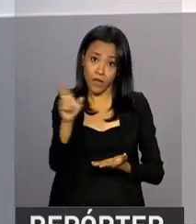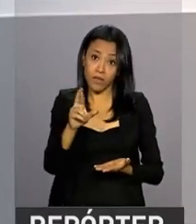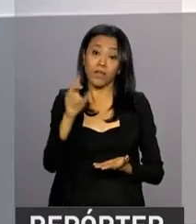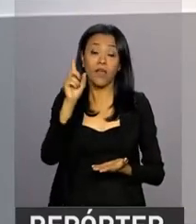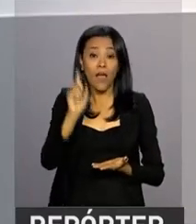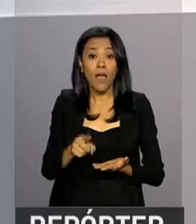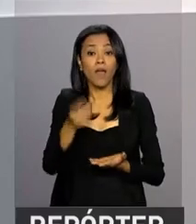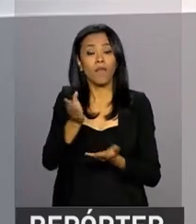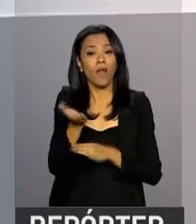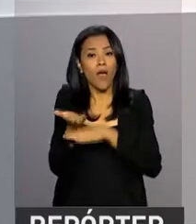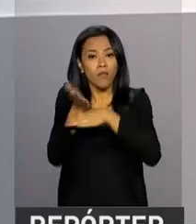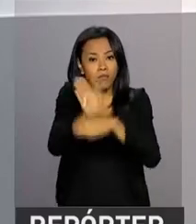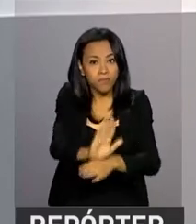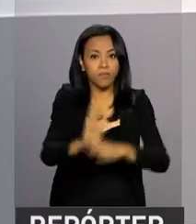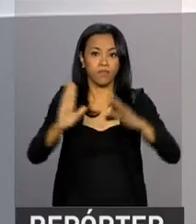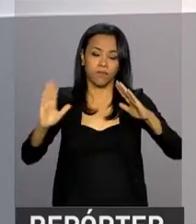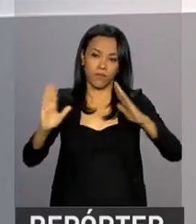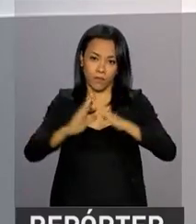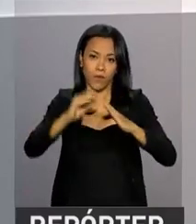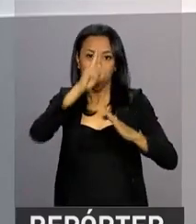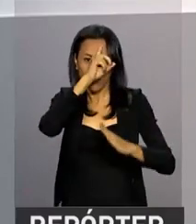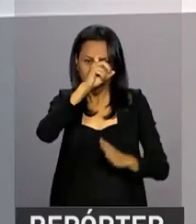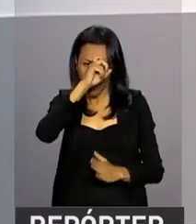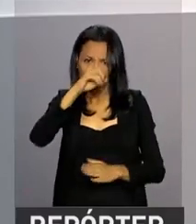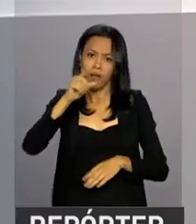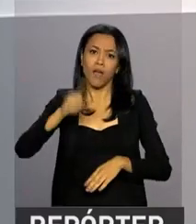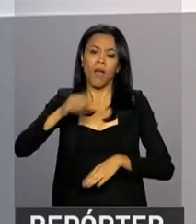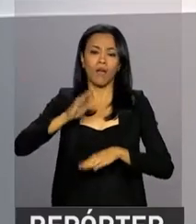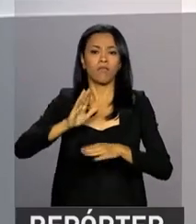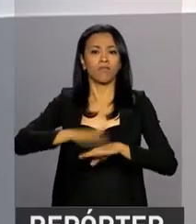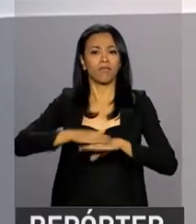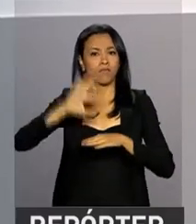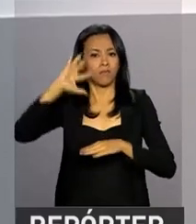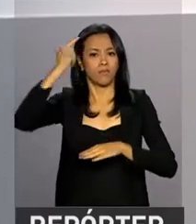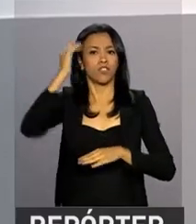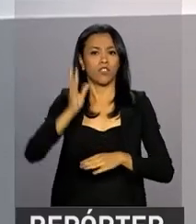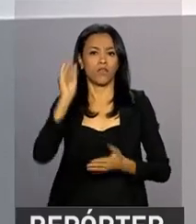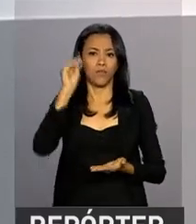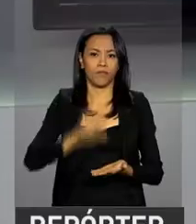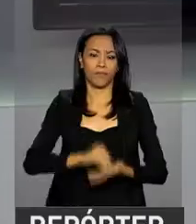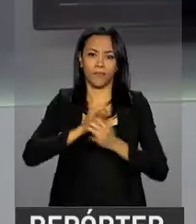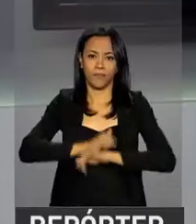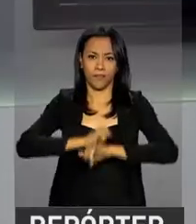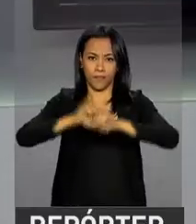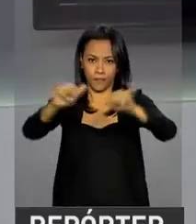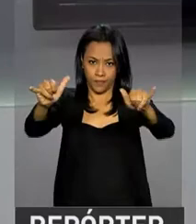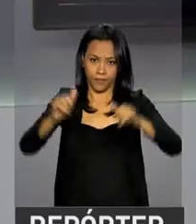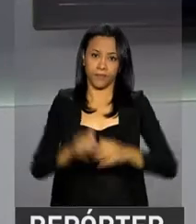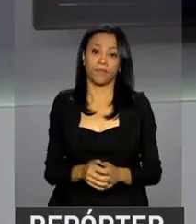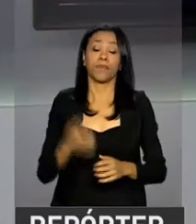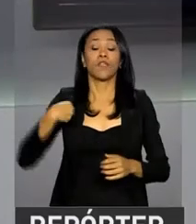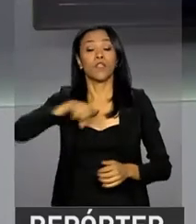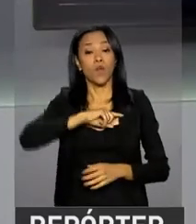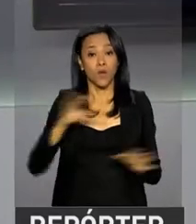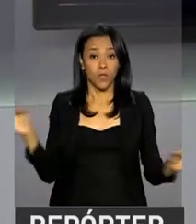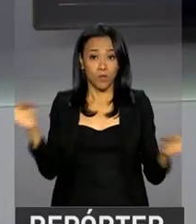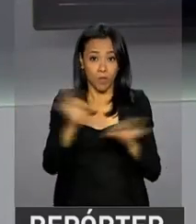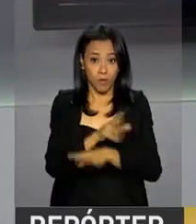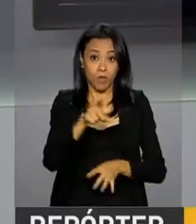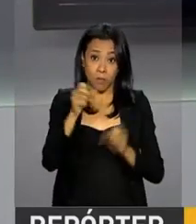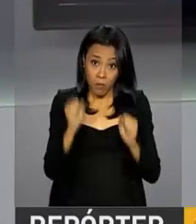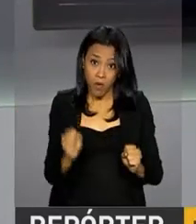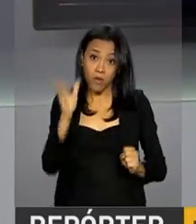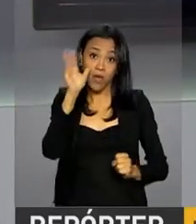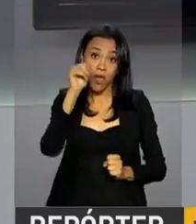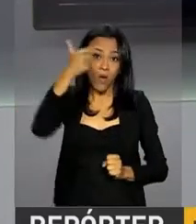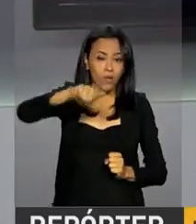média e alta complexidade do estado a decisão foi publicada no diário oficial de hoje nós ficamos por aqui você pode rever as